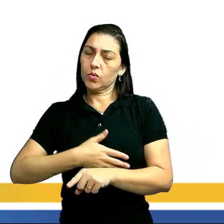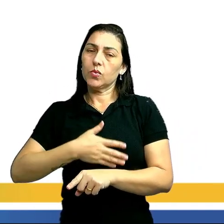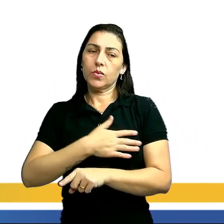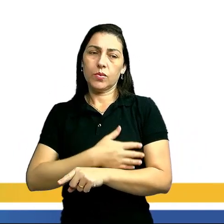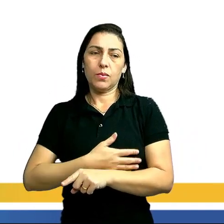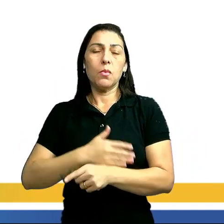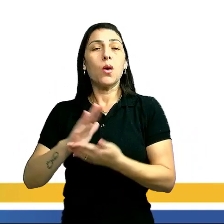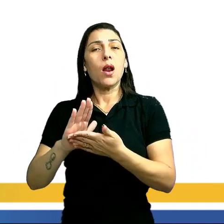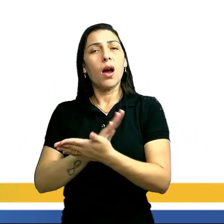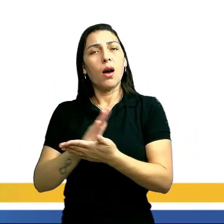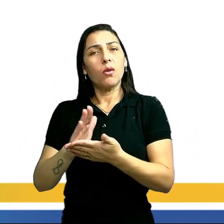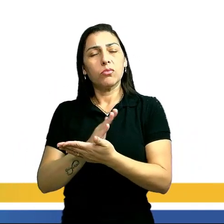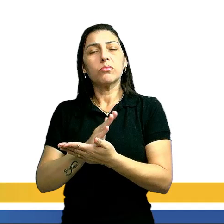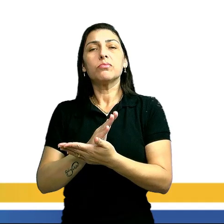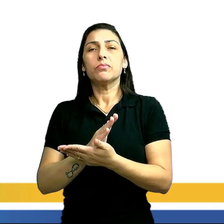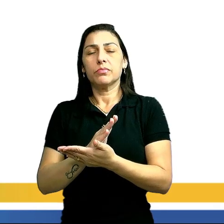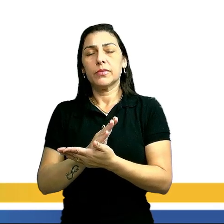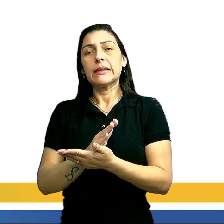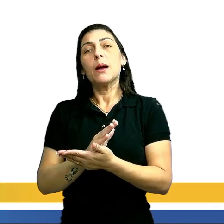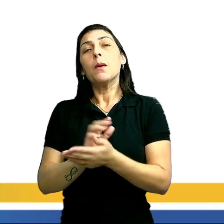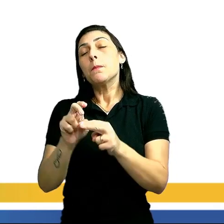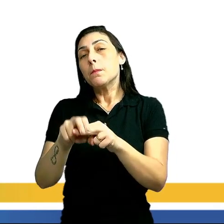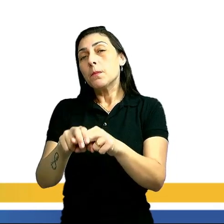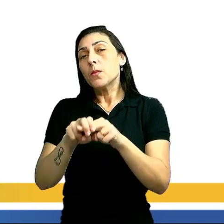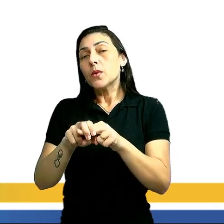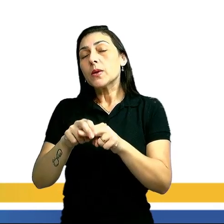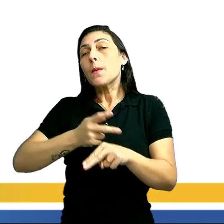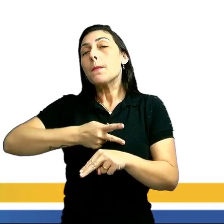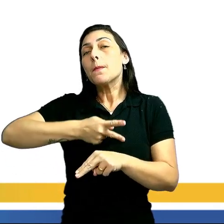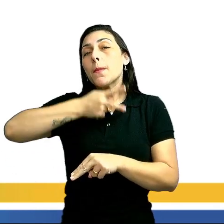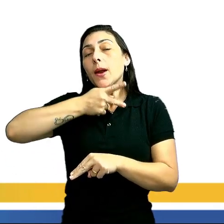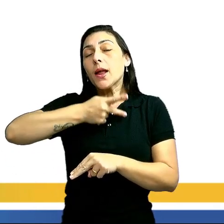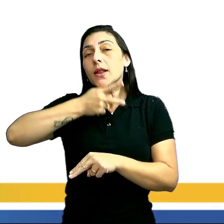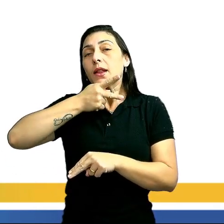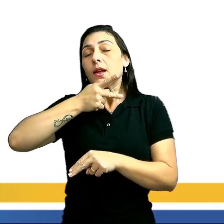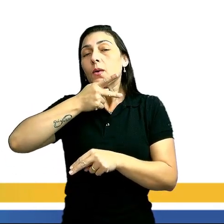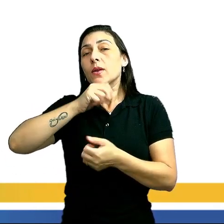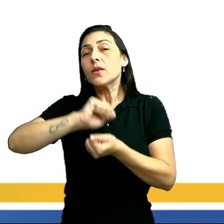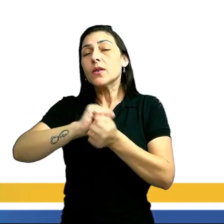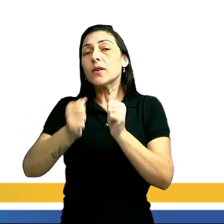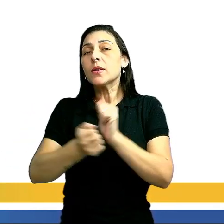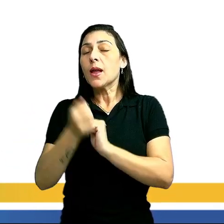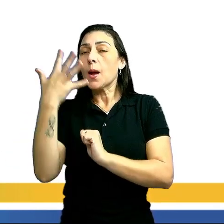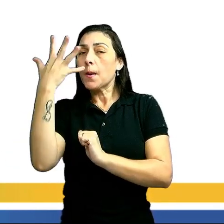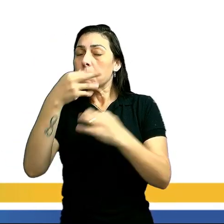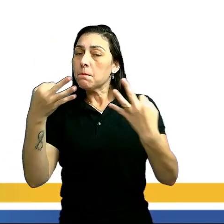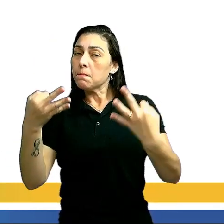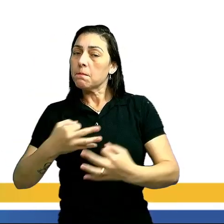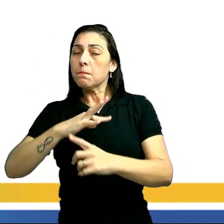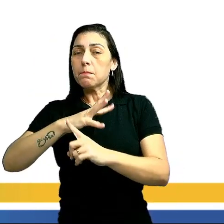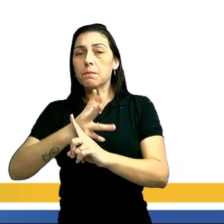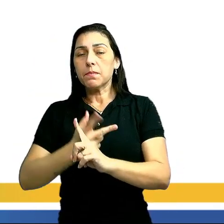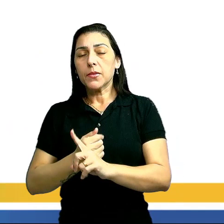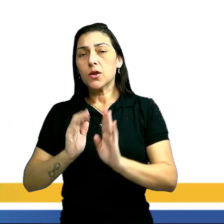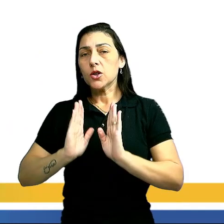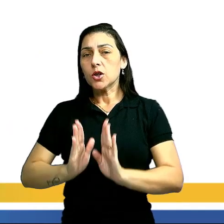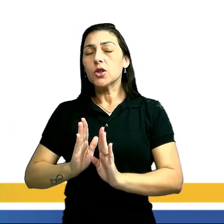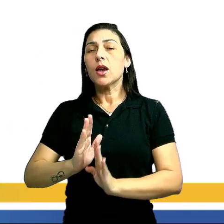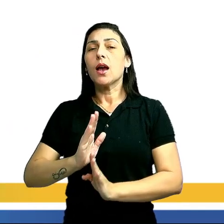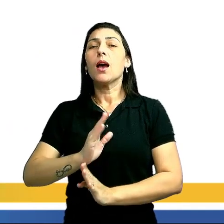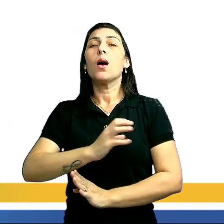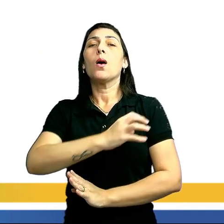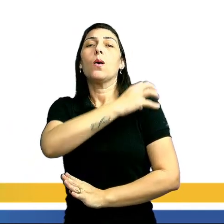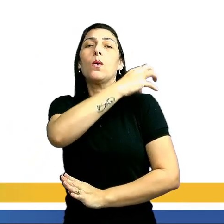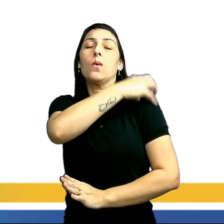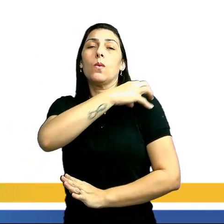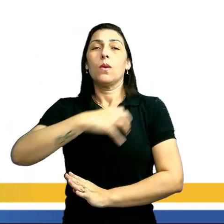gosto por alguma coisa. É por isso que o Platão, por exemplo, ele associa a arte ao belo e ao útil, já o